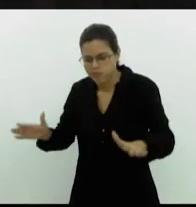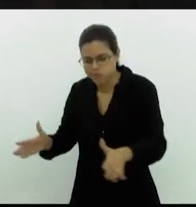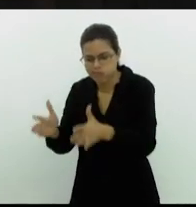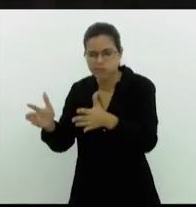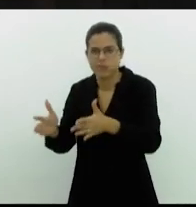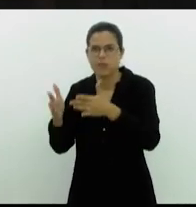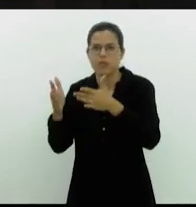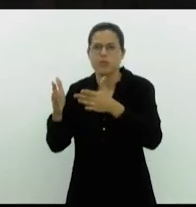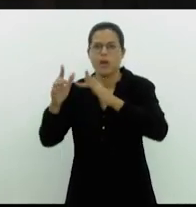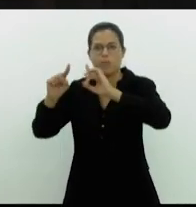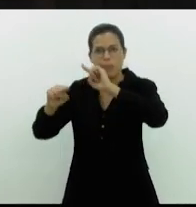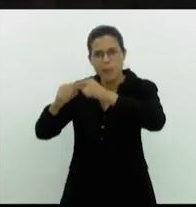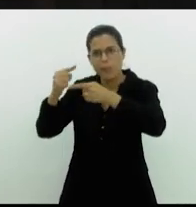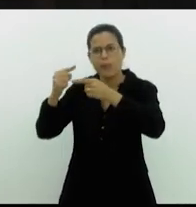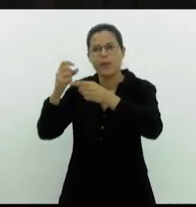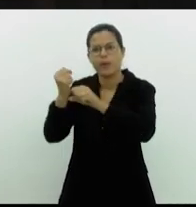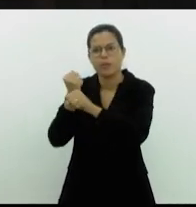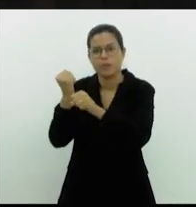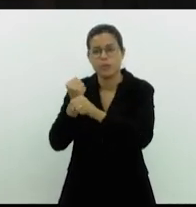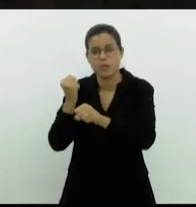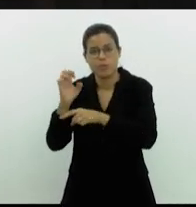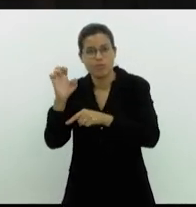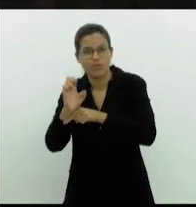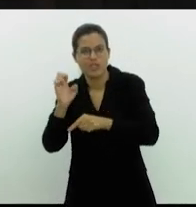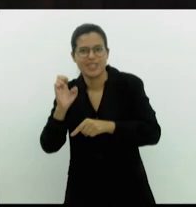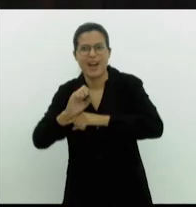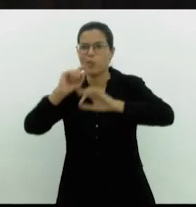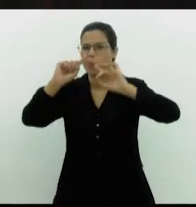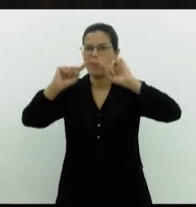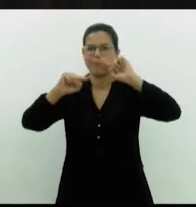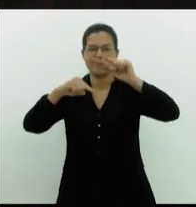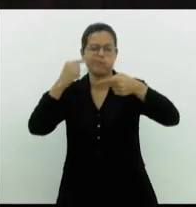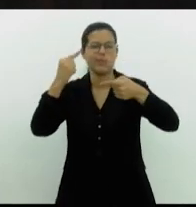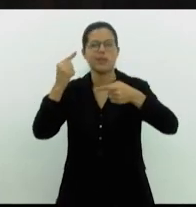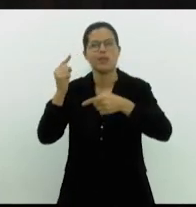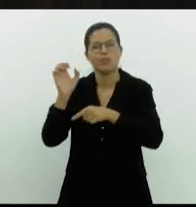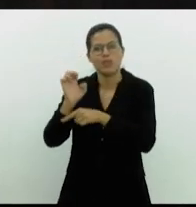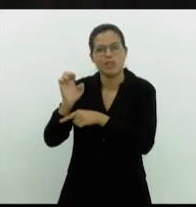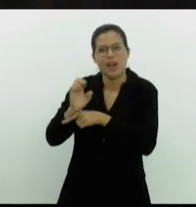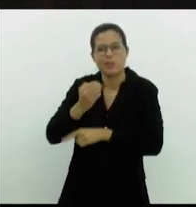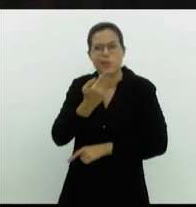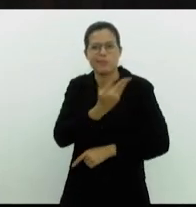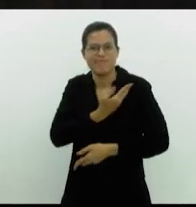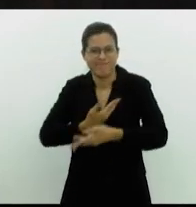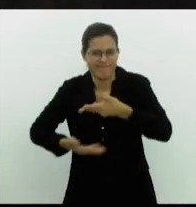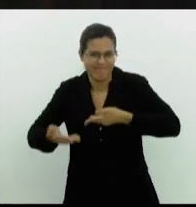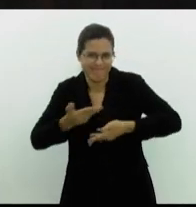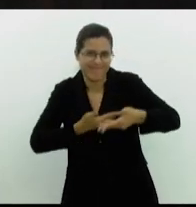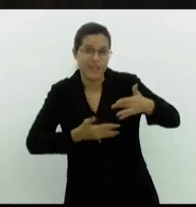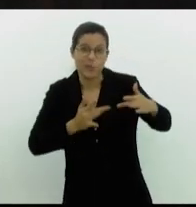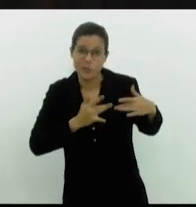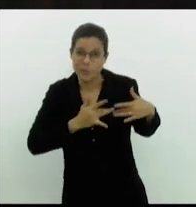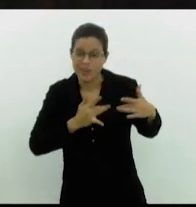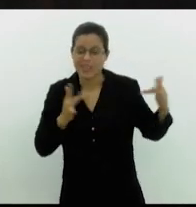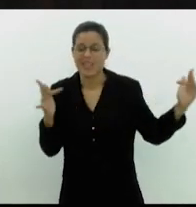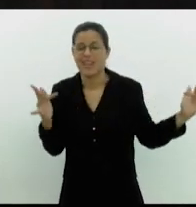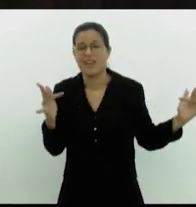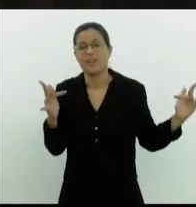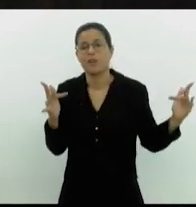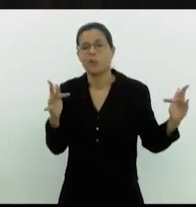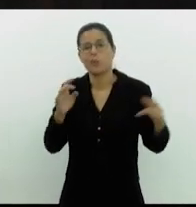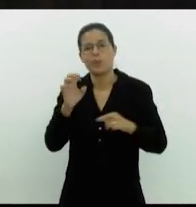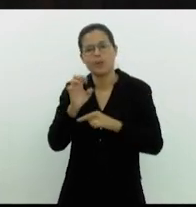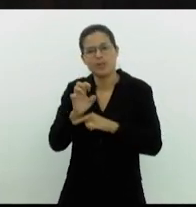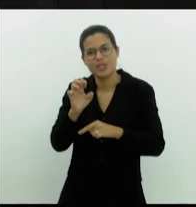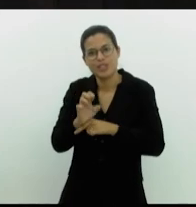um Estado próspero, de um Estado amigável, de um Estado solidário, de um